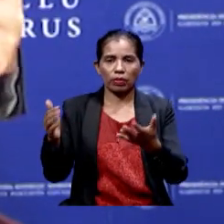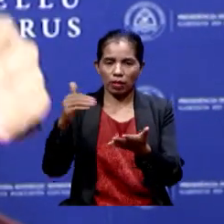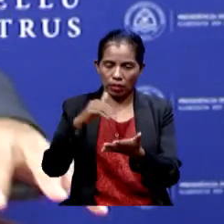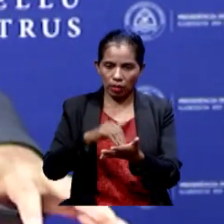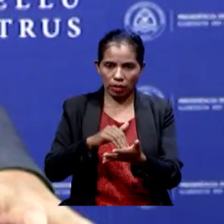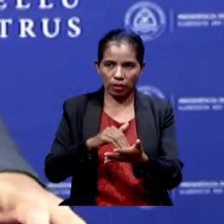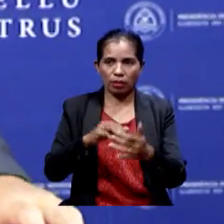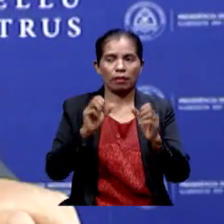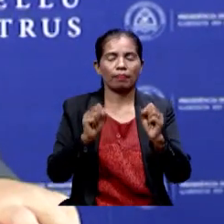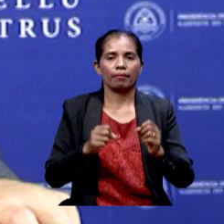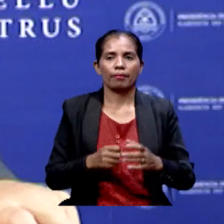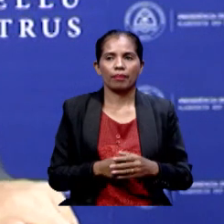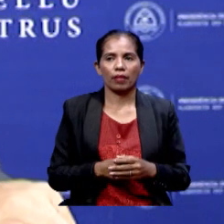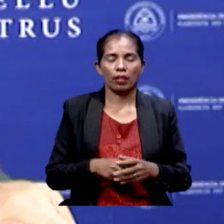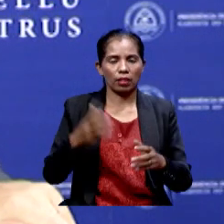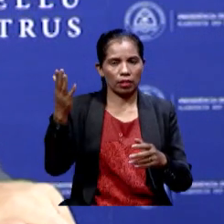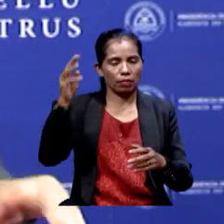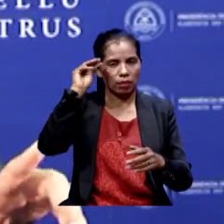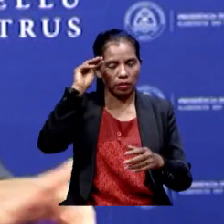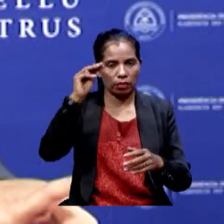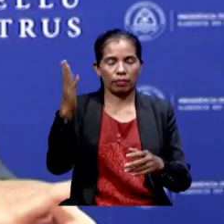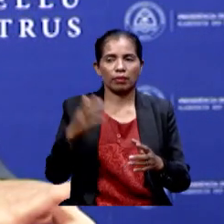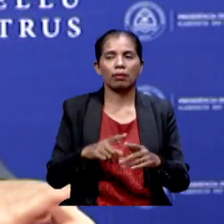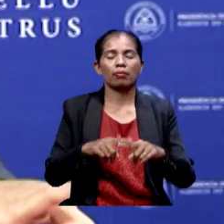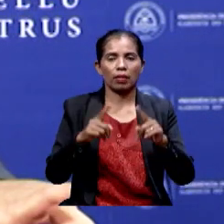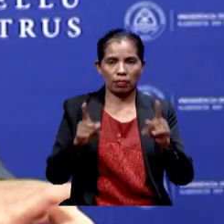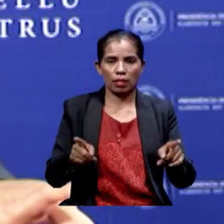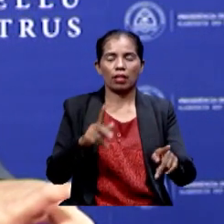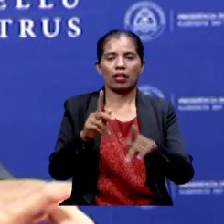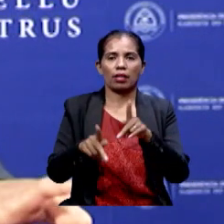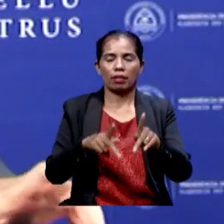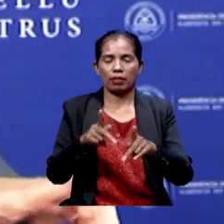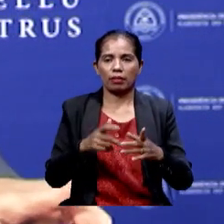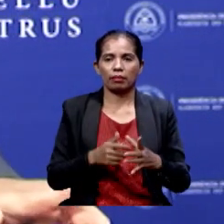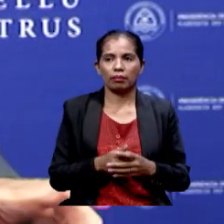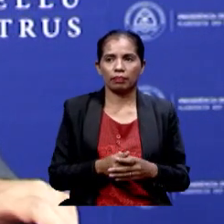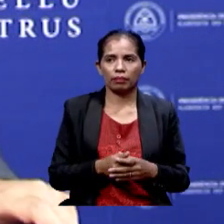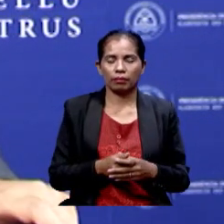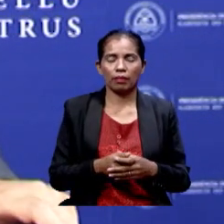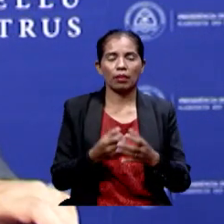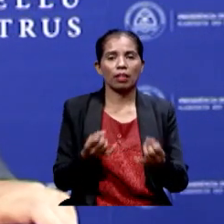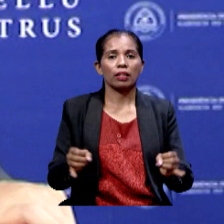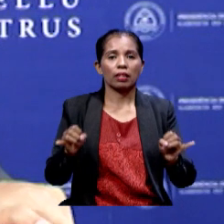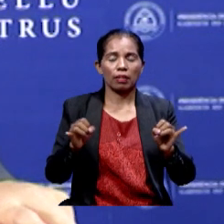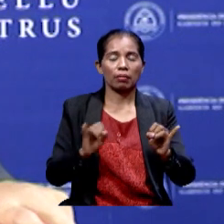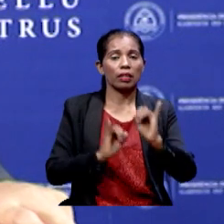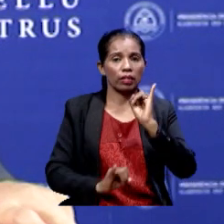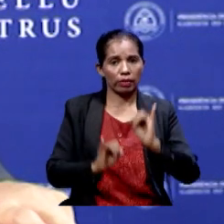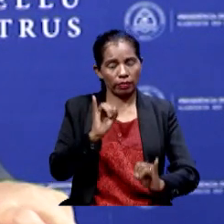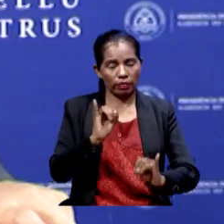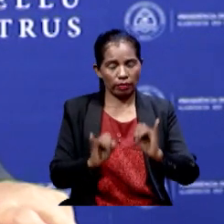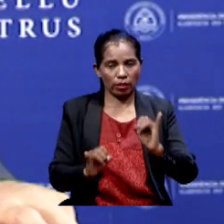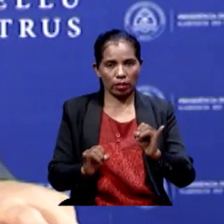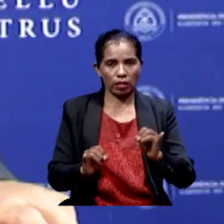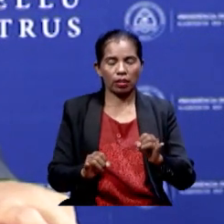função, e o Ministério de ANE. Mas bem, em ANE, indivíduo refere, nenhum contrato